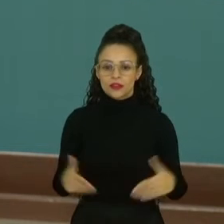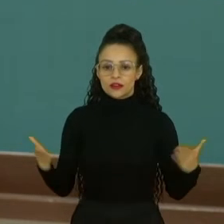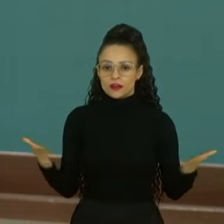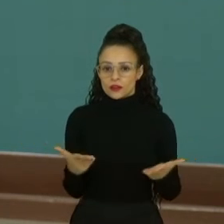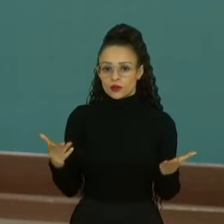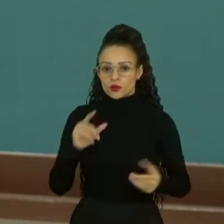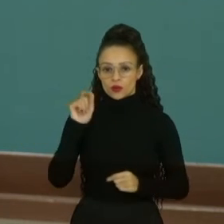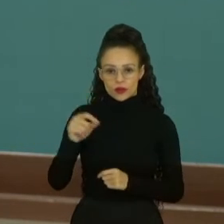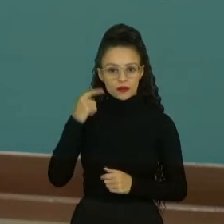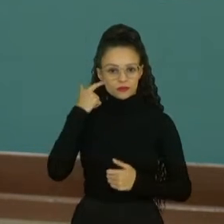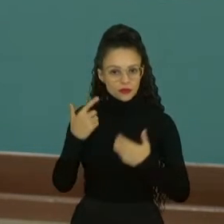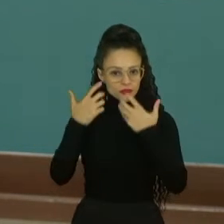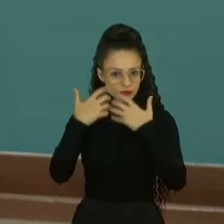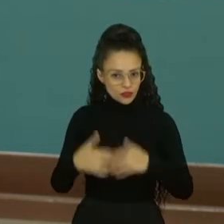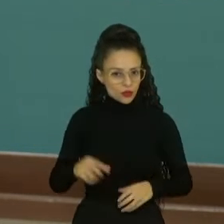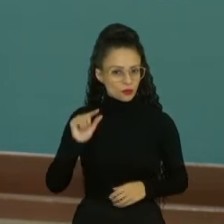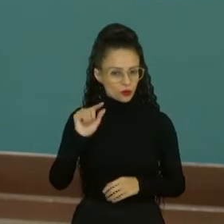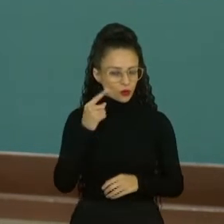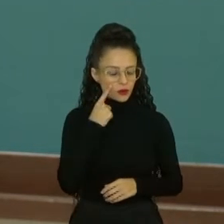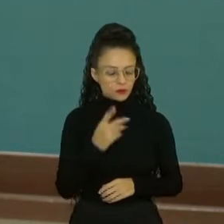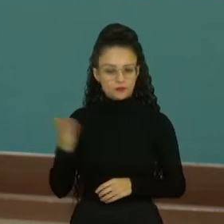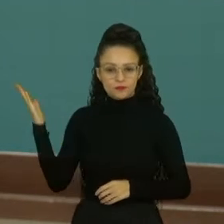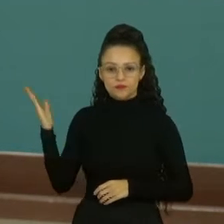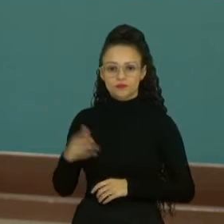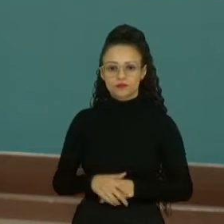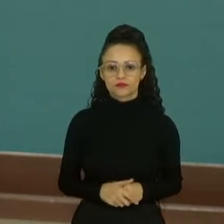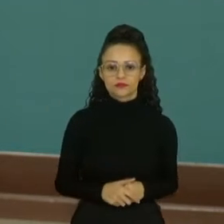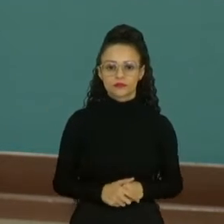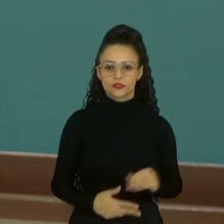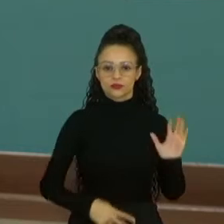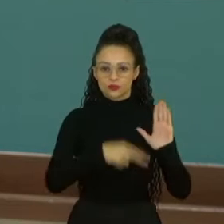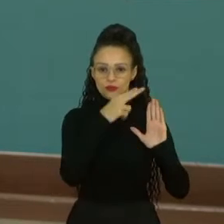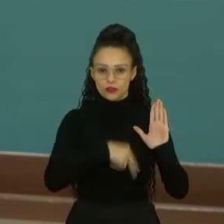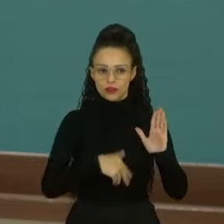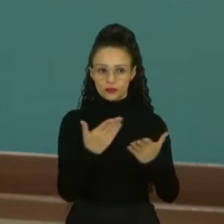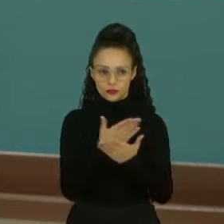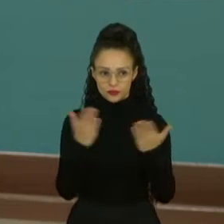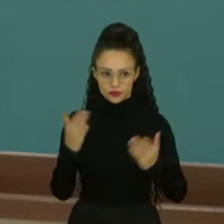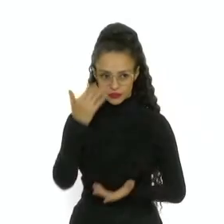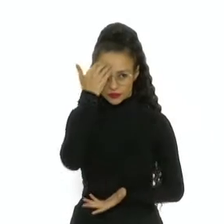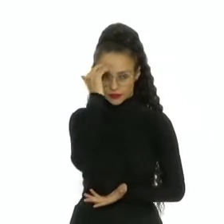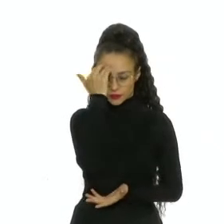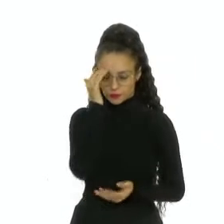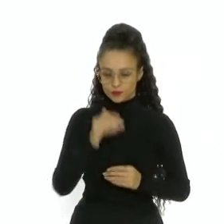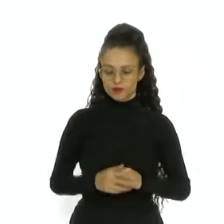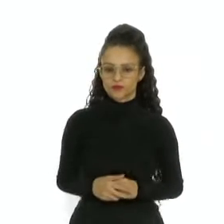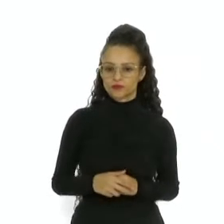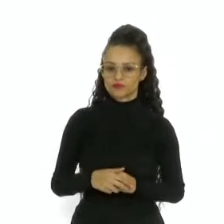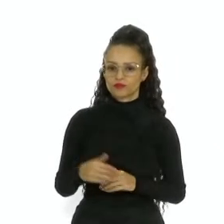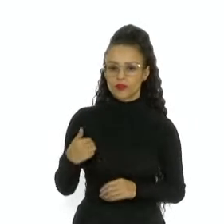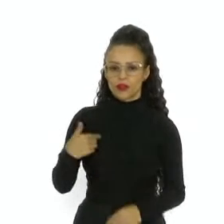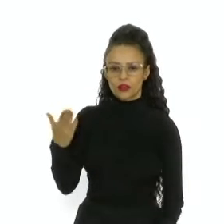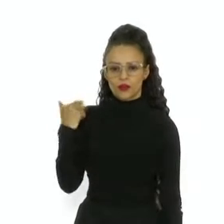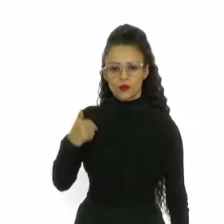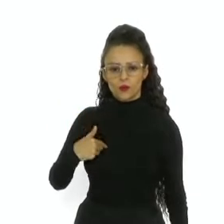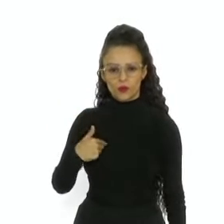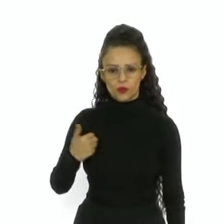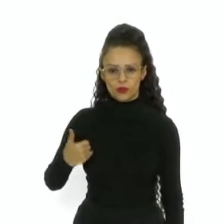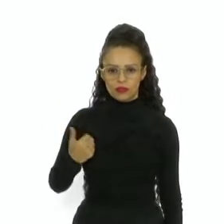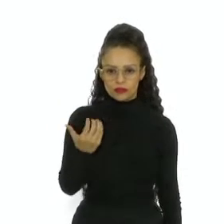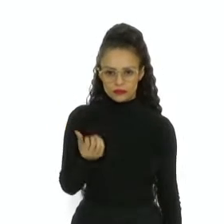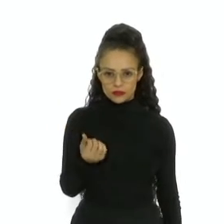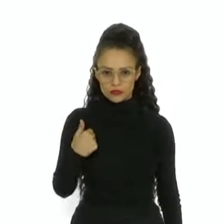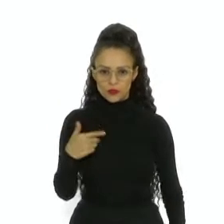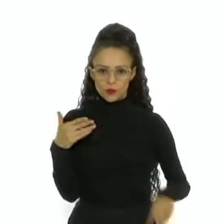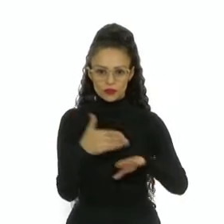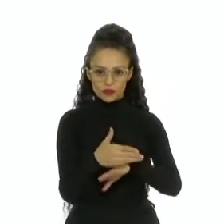Agora vamos pensar um pouquinho. Olha lá, vou ler o trechinho para nós entendermos melhor. Tinha 6 anos quando lá